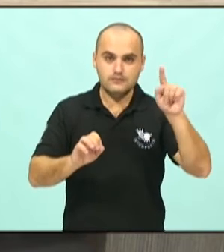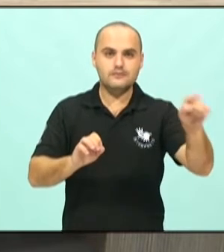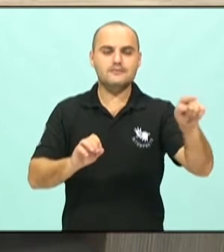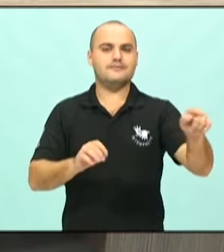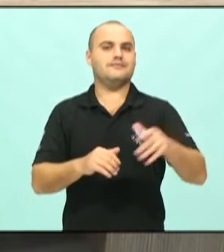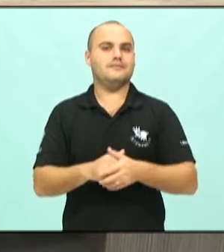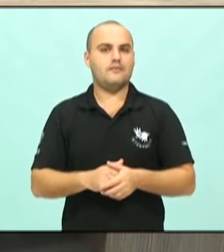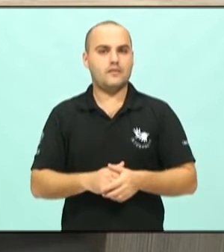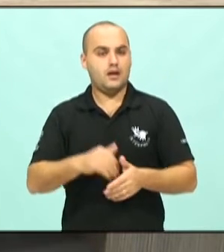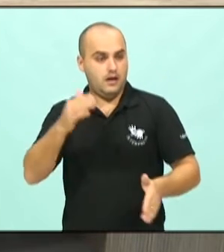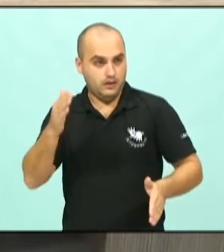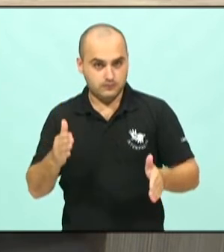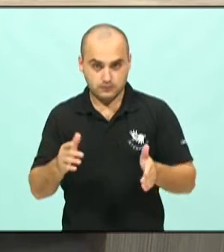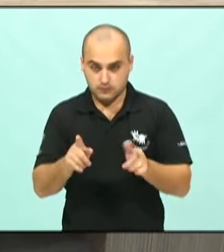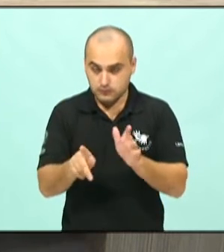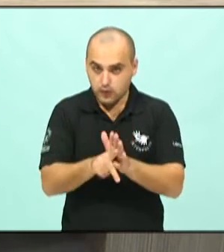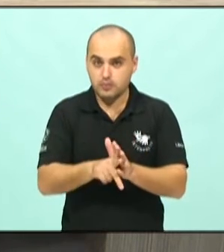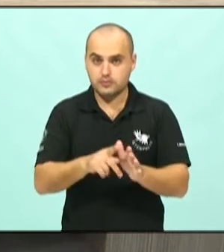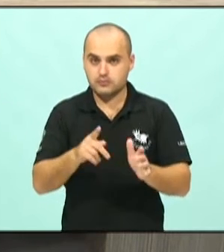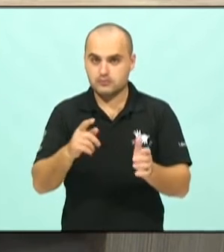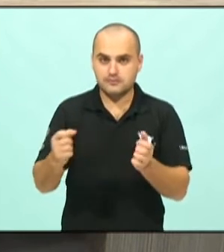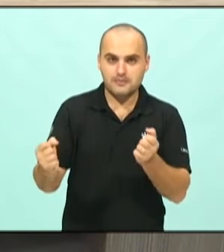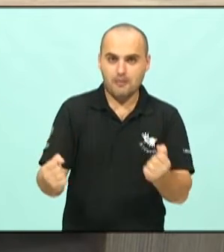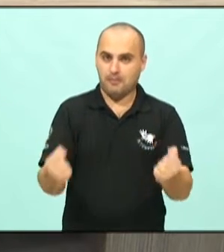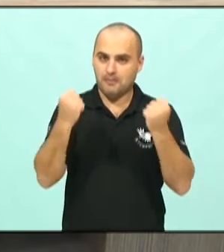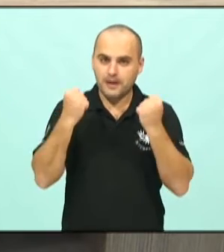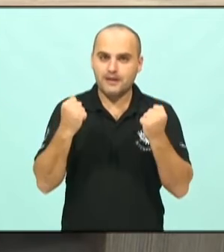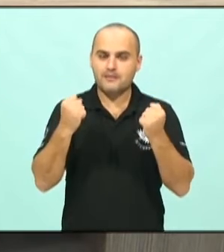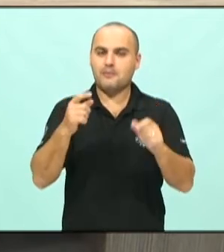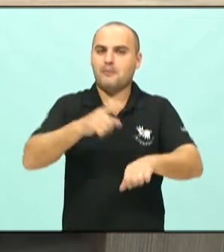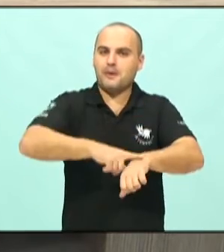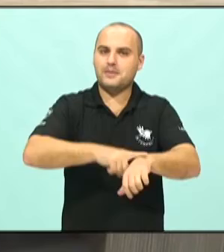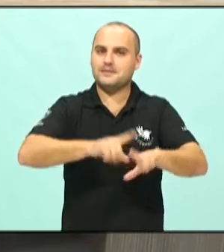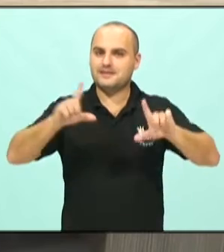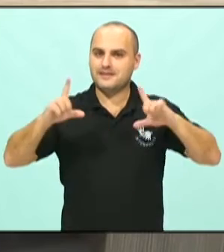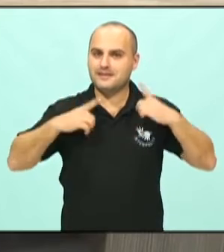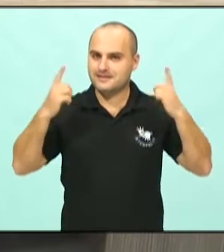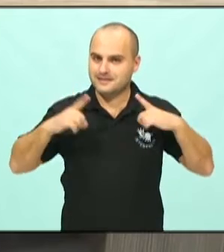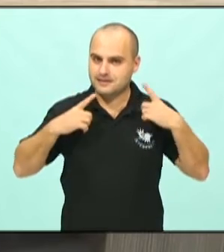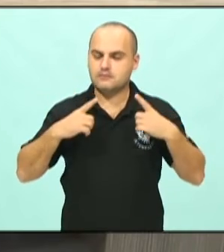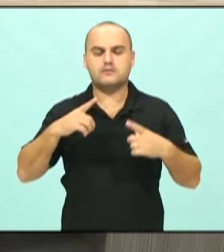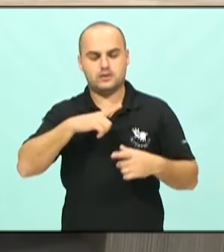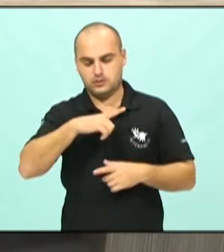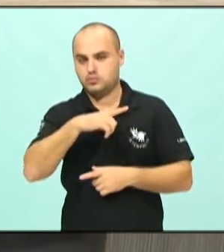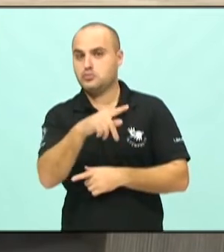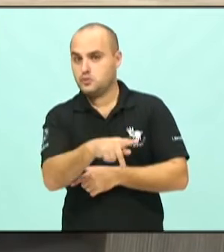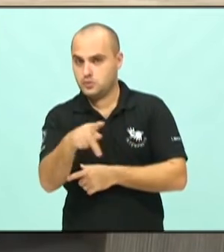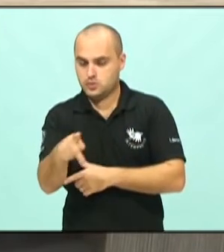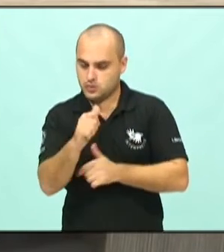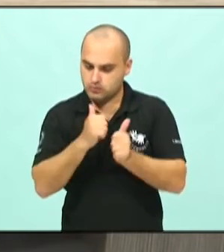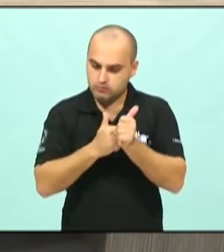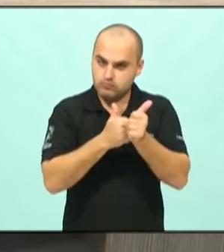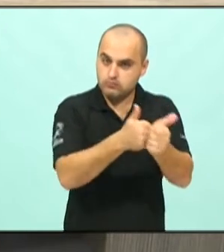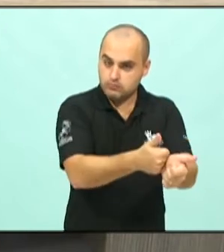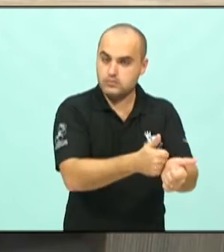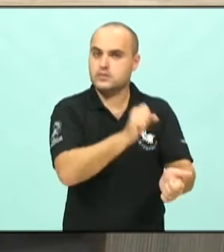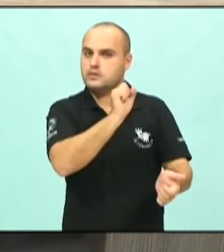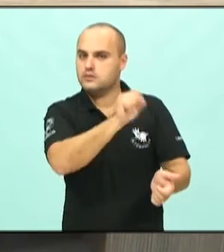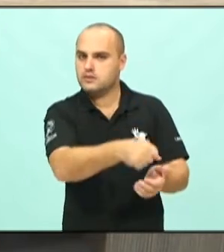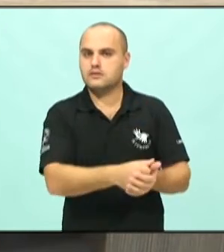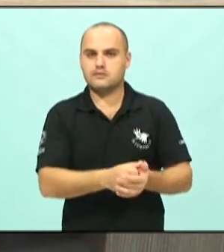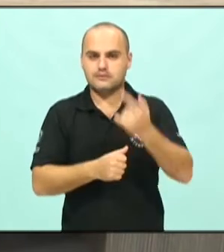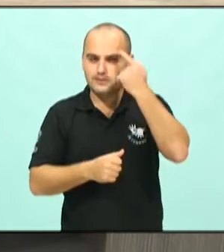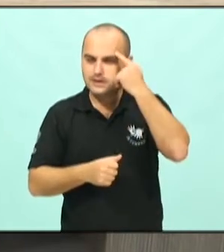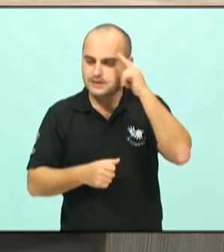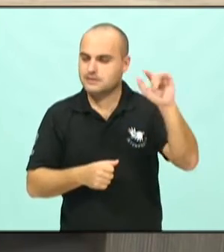proporcionando, além da atividade física, esse momento de lazer também para eles. Vão com professores acompanhando, vão passar um dia para eles